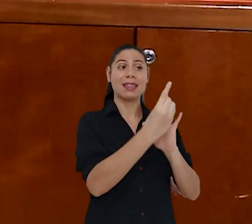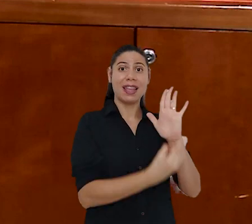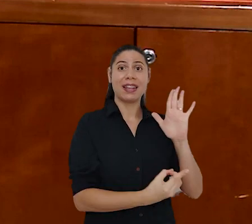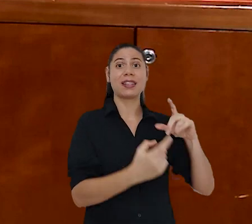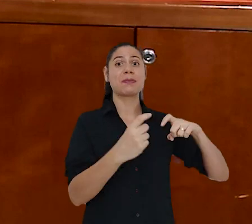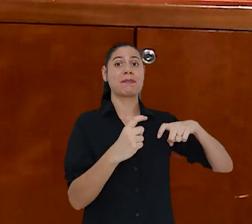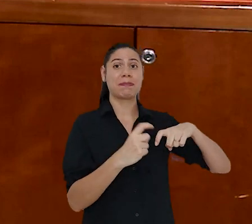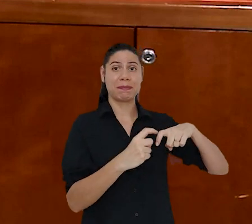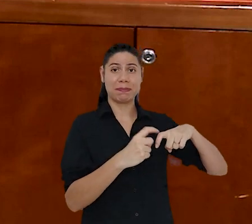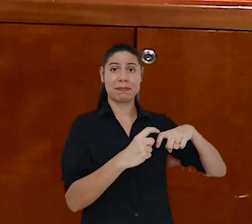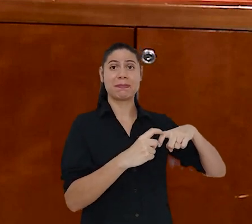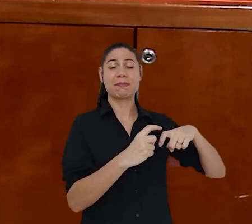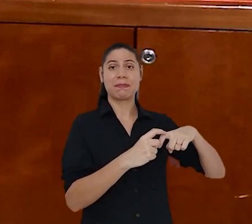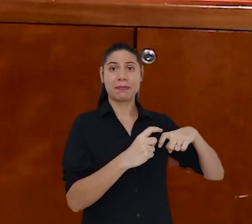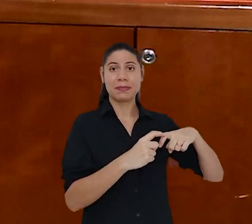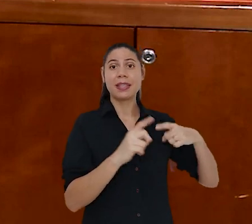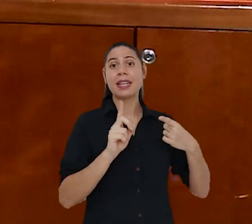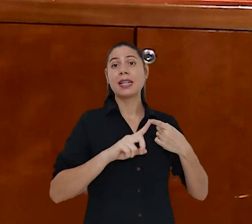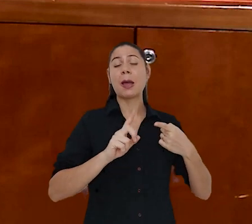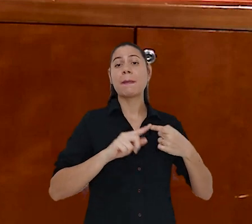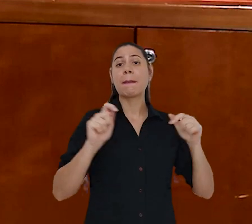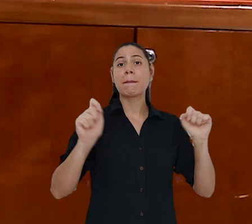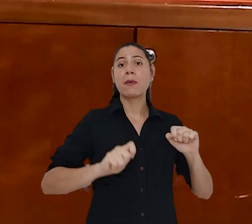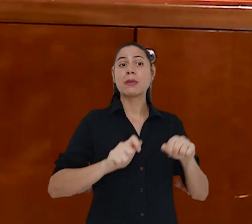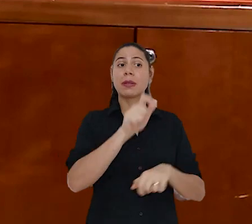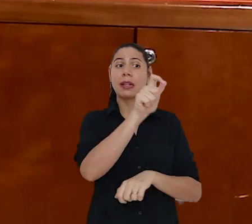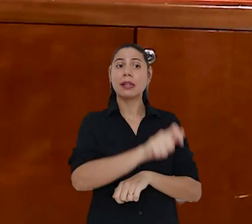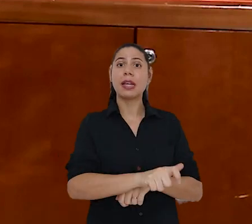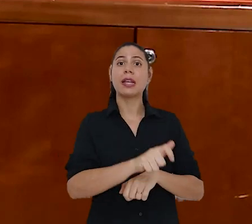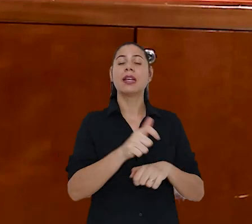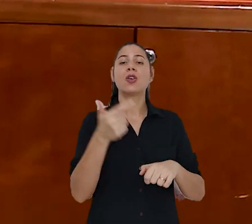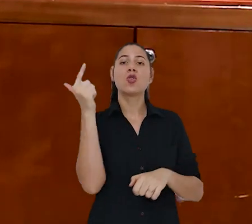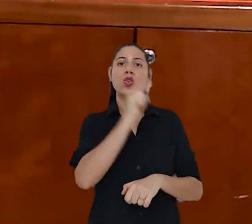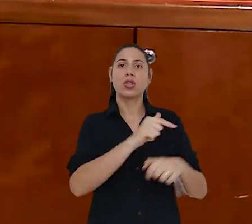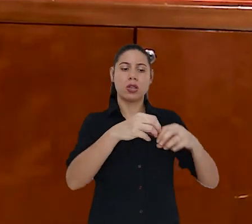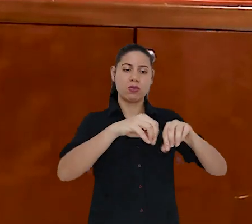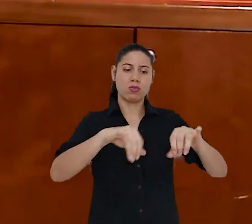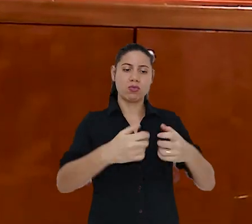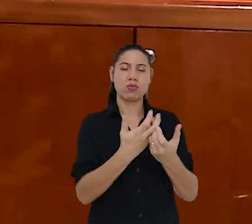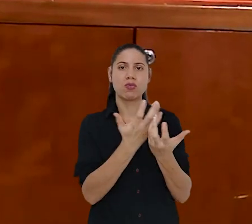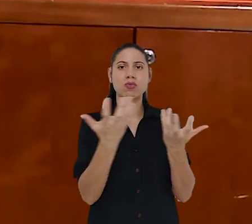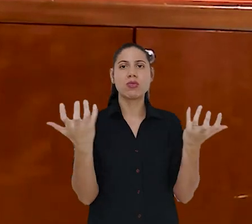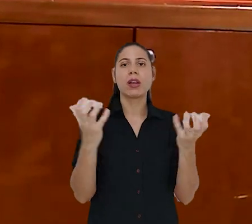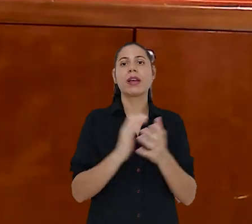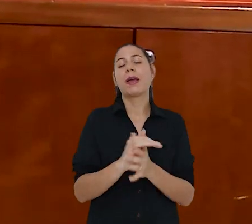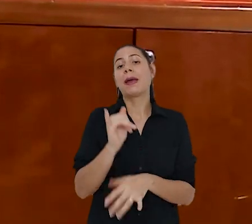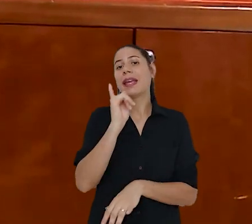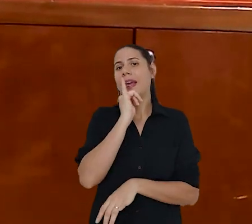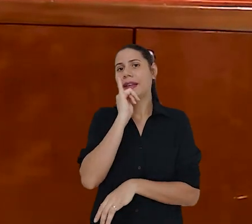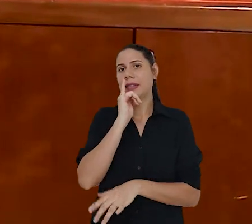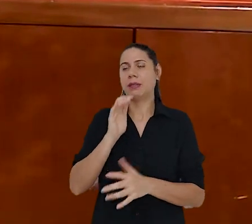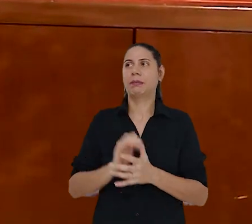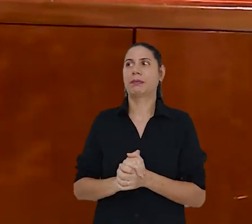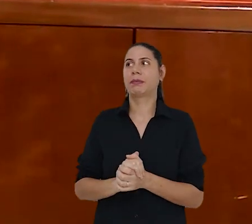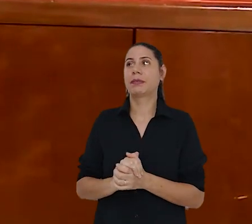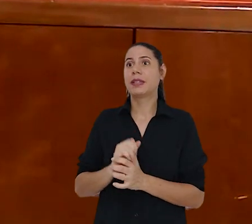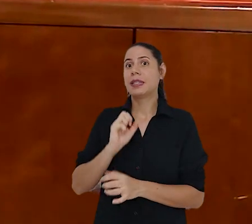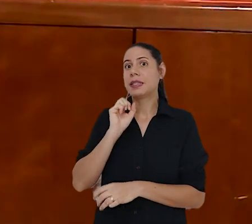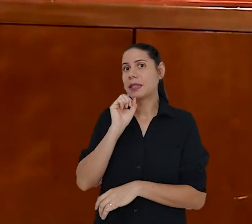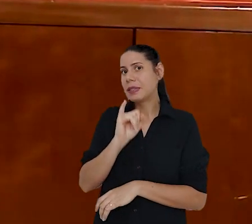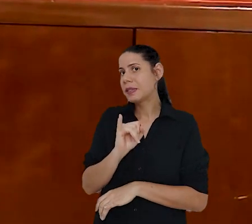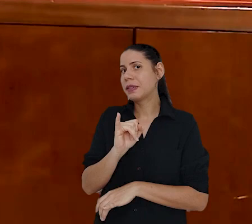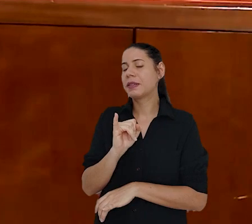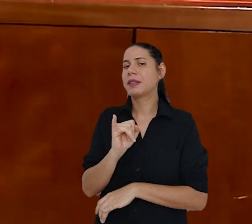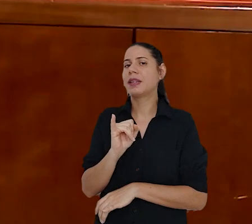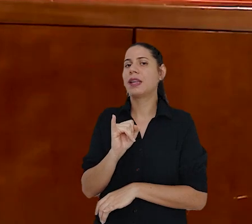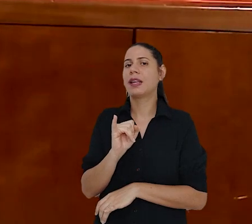médicos, a possibilidade da parte de cultivar, porque, por exemplo, se fosse uma parte que